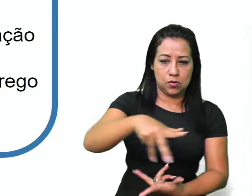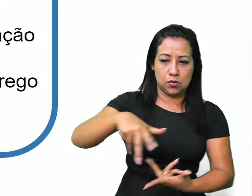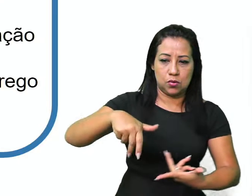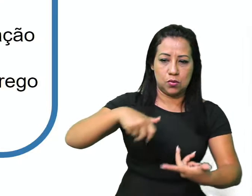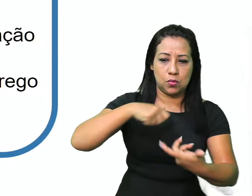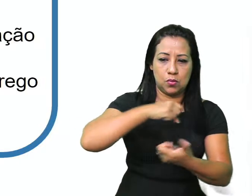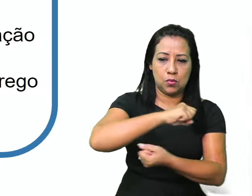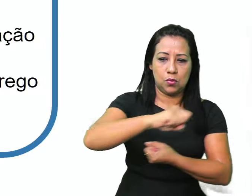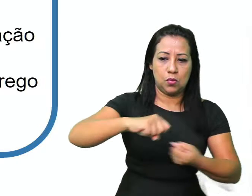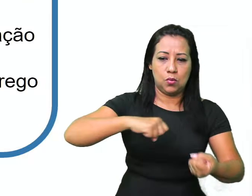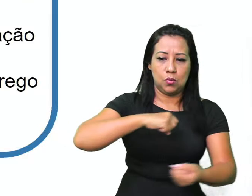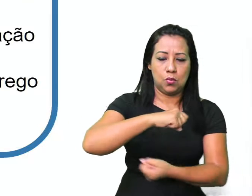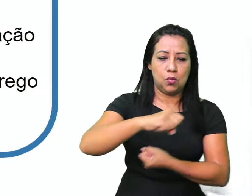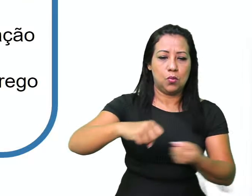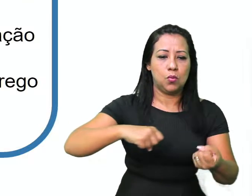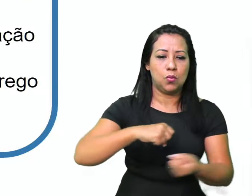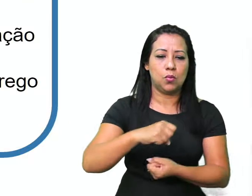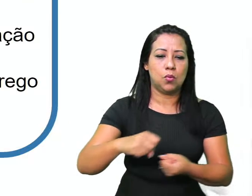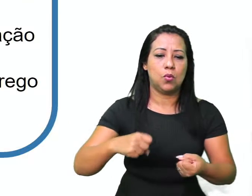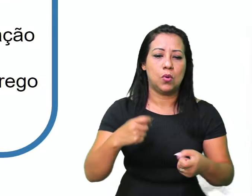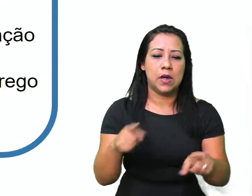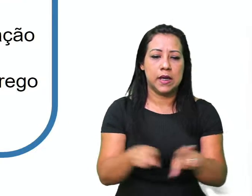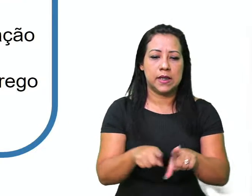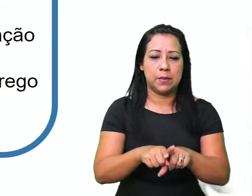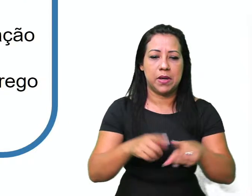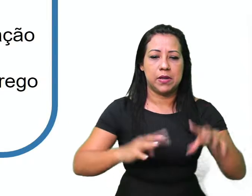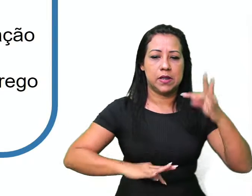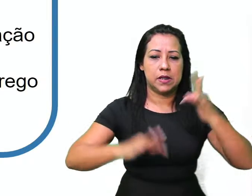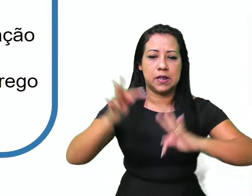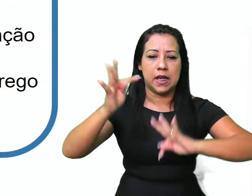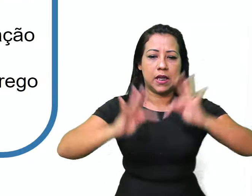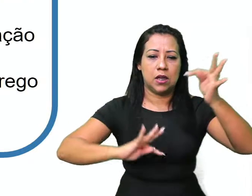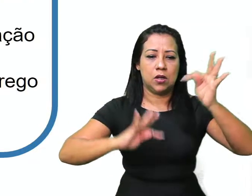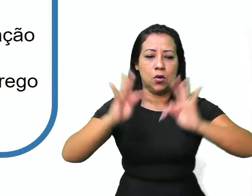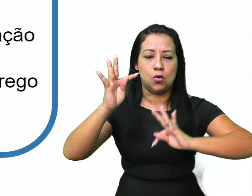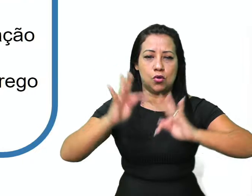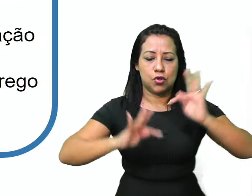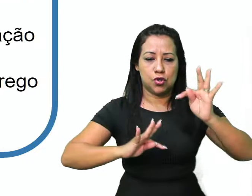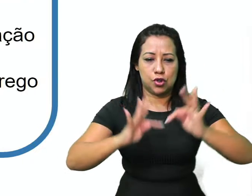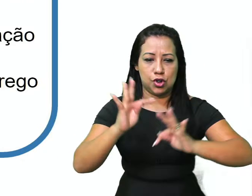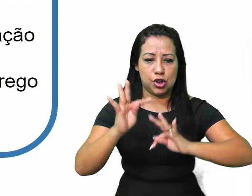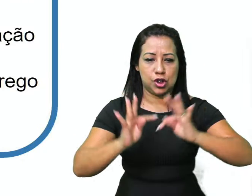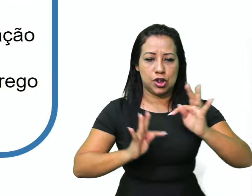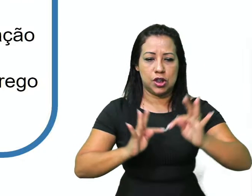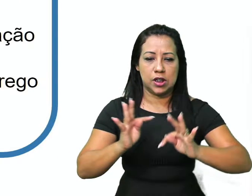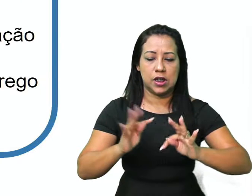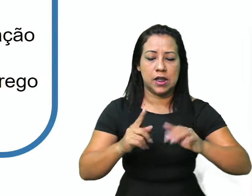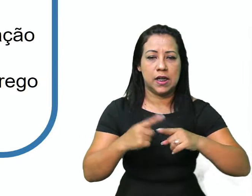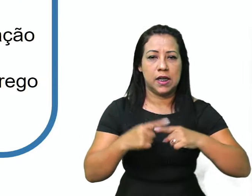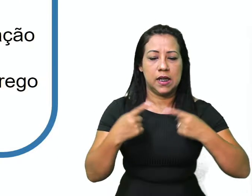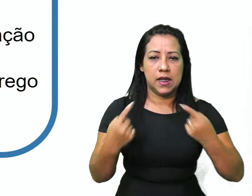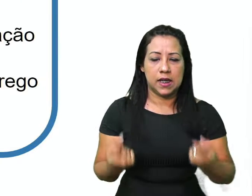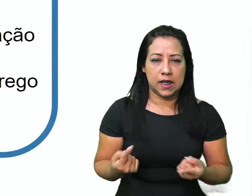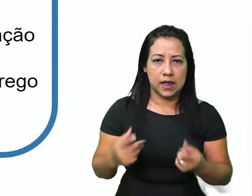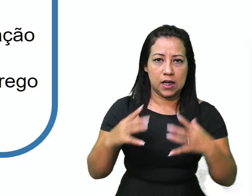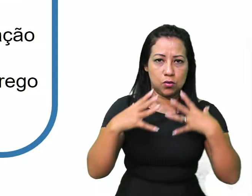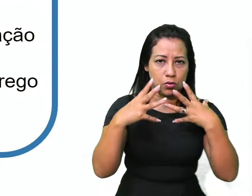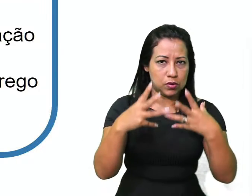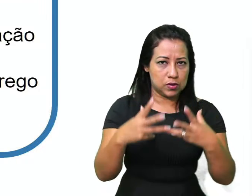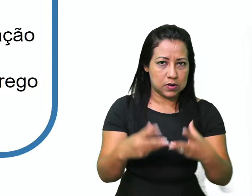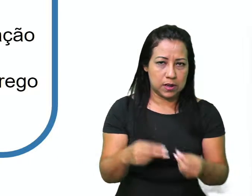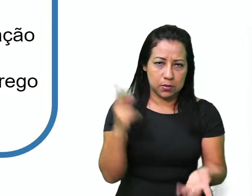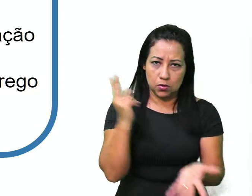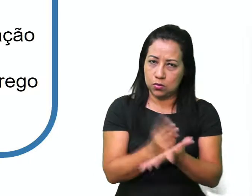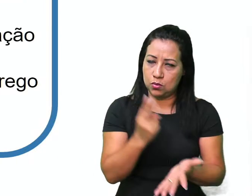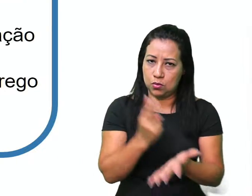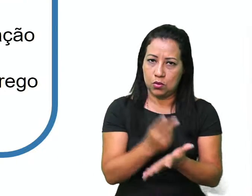dos serviços. E claro, como eu já falei para vocês, toda aula nós vamos ter atualidades para